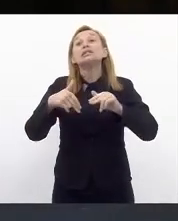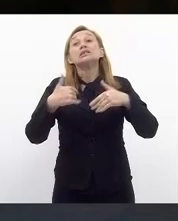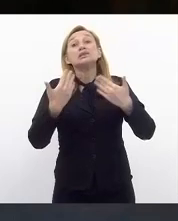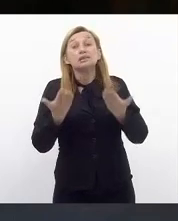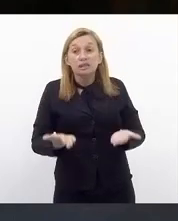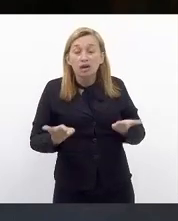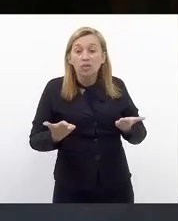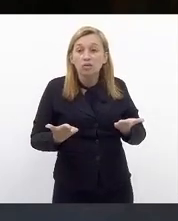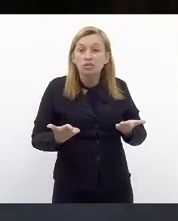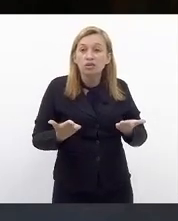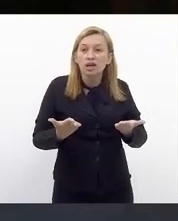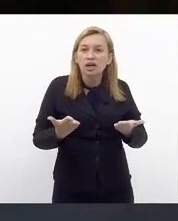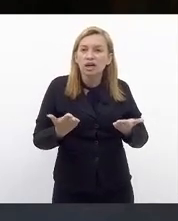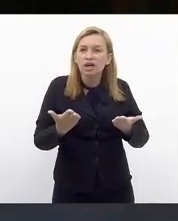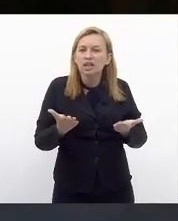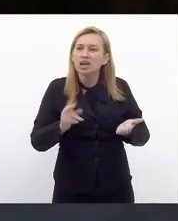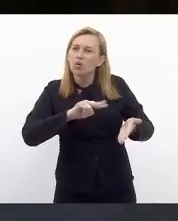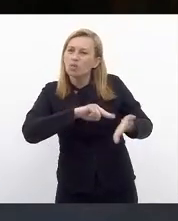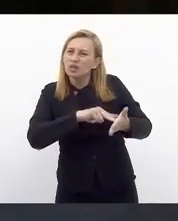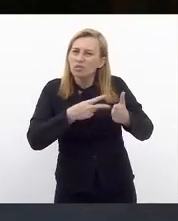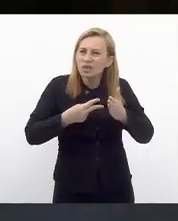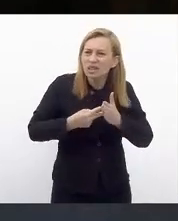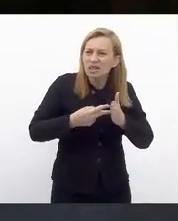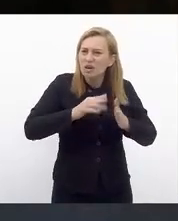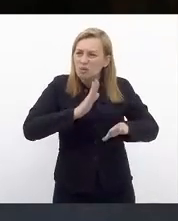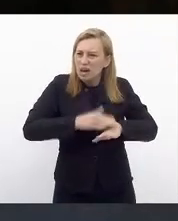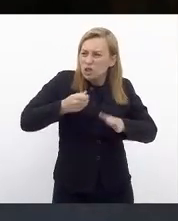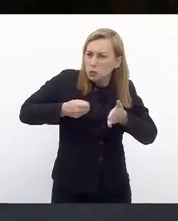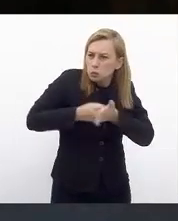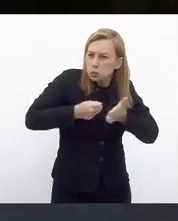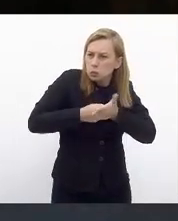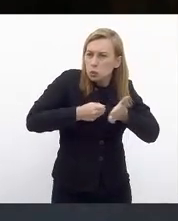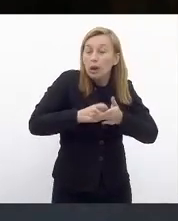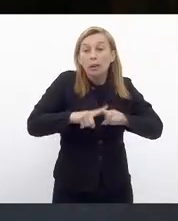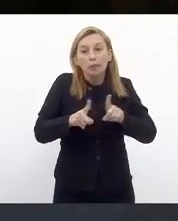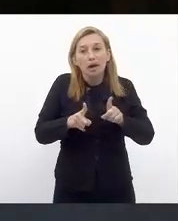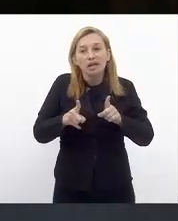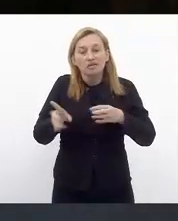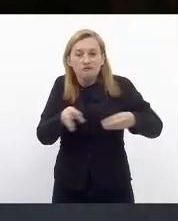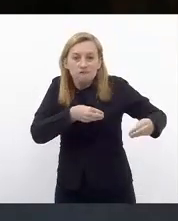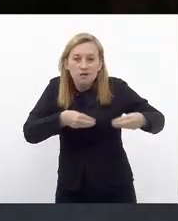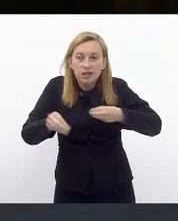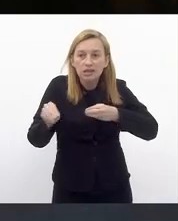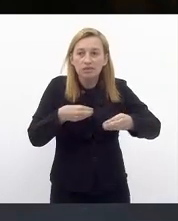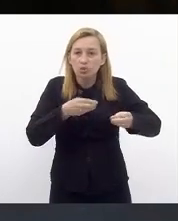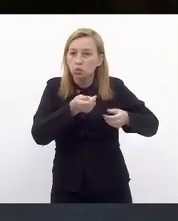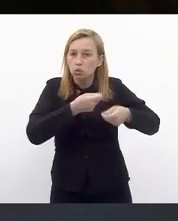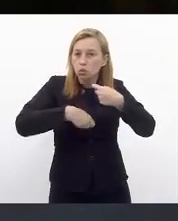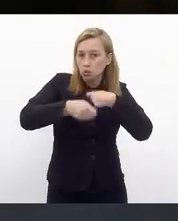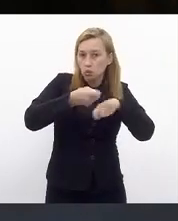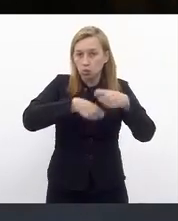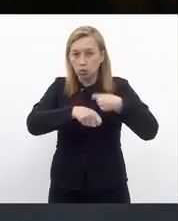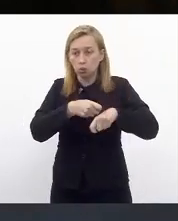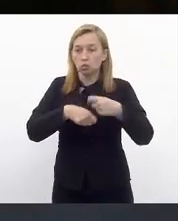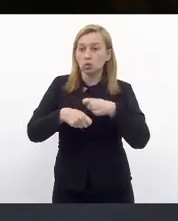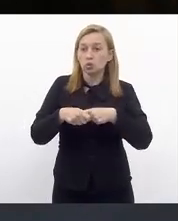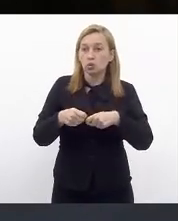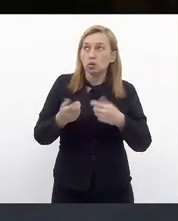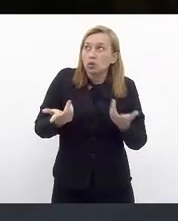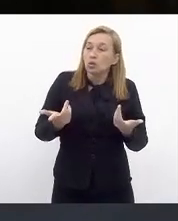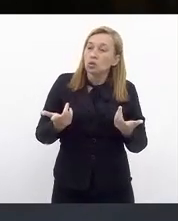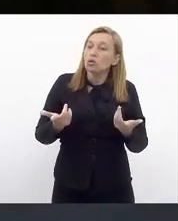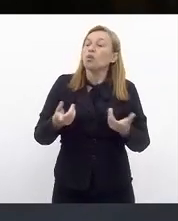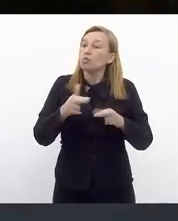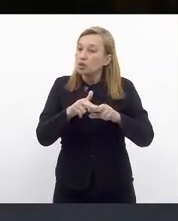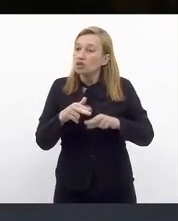daria margem a uma interpretação mais rígida mas a gente acabou flexibilizando nessa negociação é até por